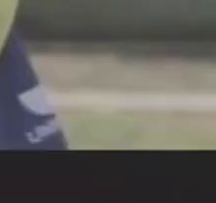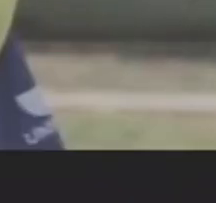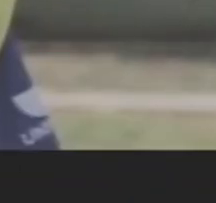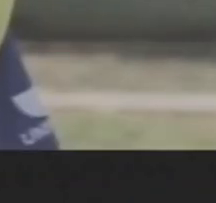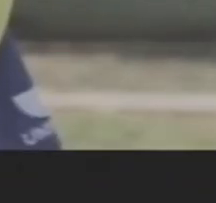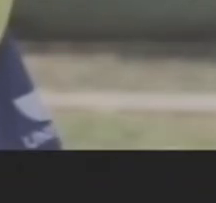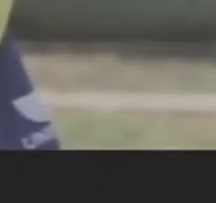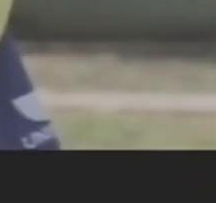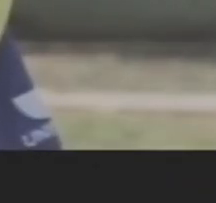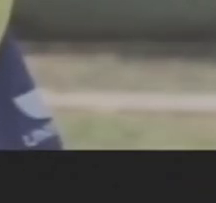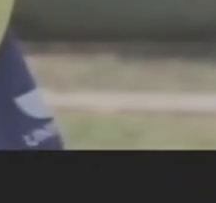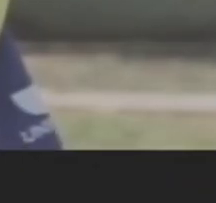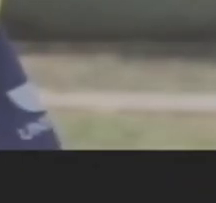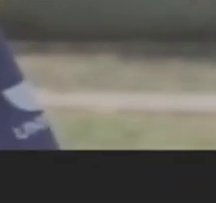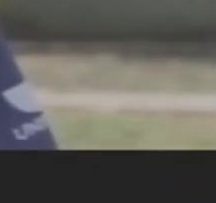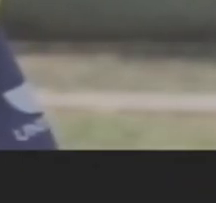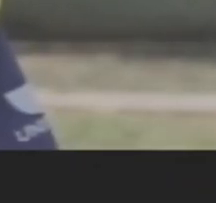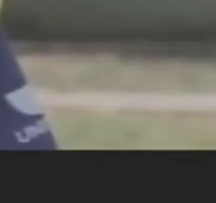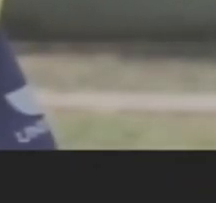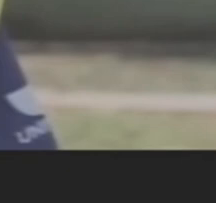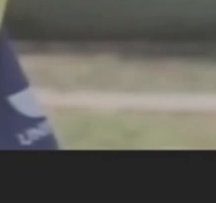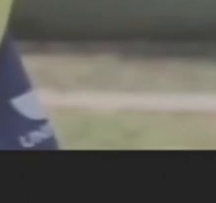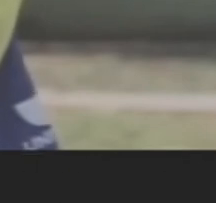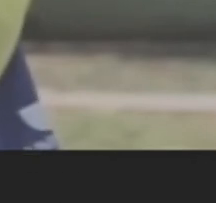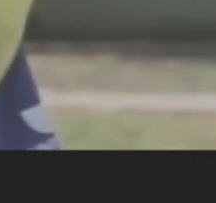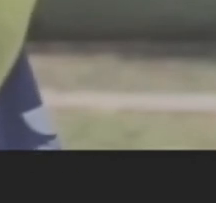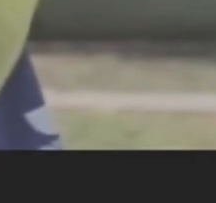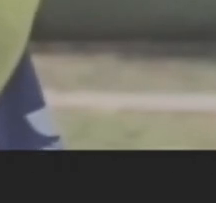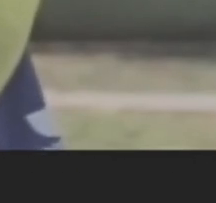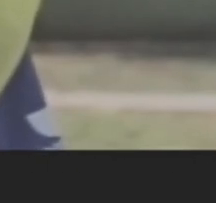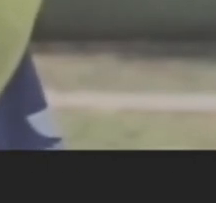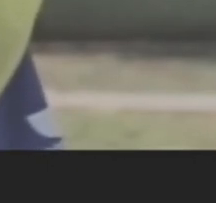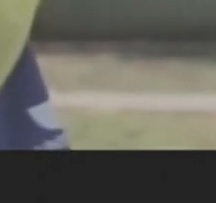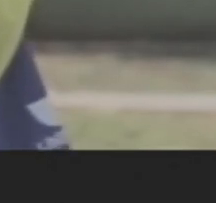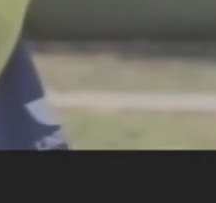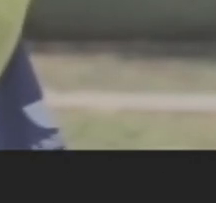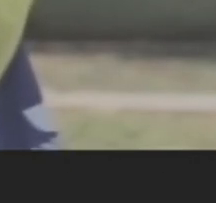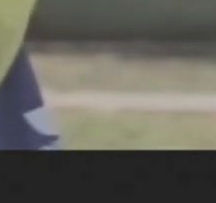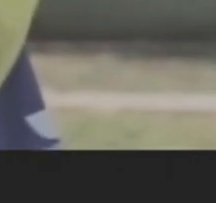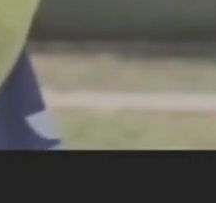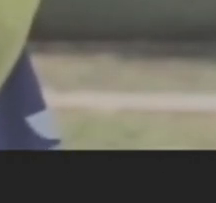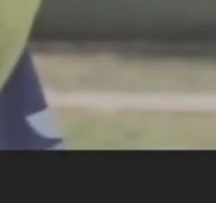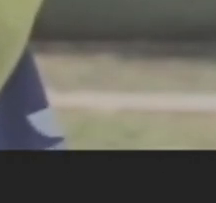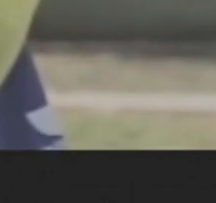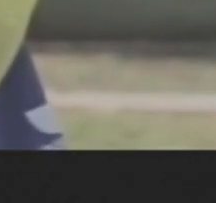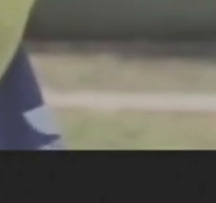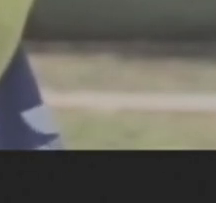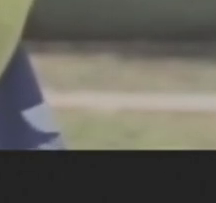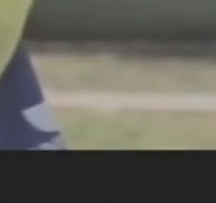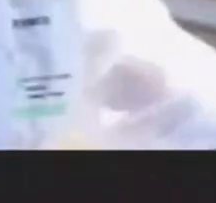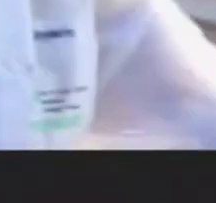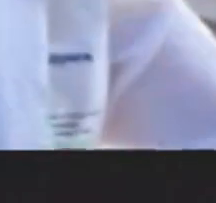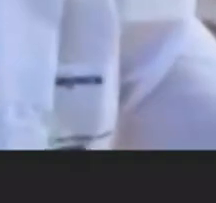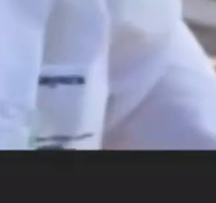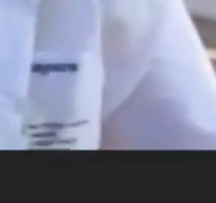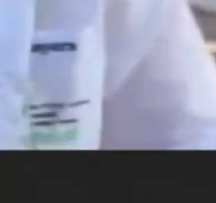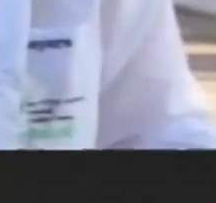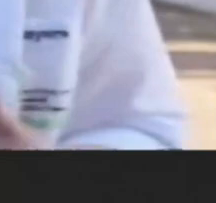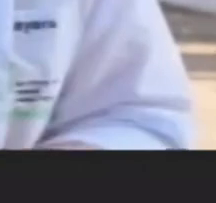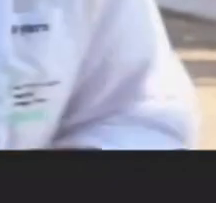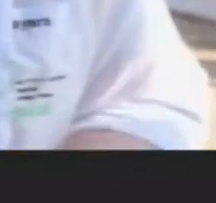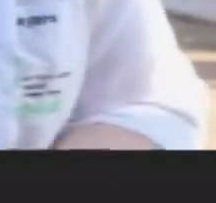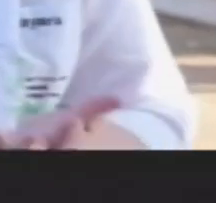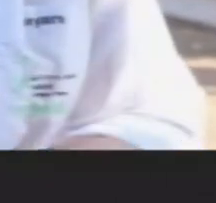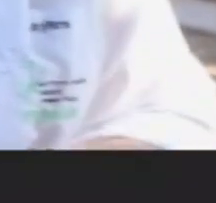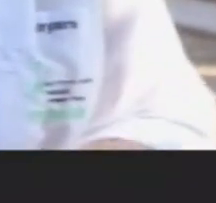estamos em bodoquena acompanhando as atividades da ufsj e do ifpr campus de palmas a gente pensou em